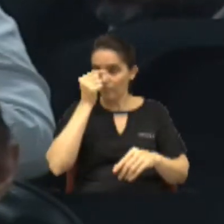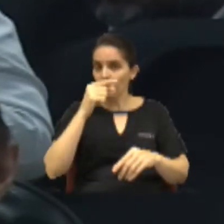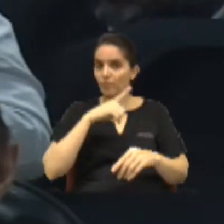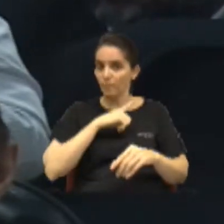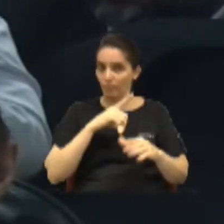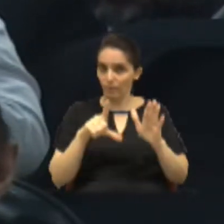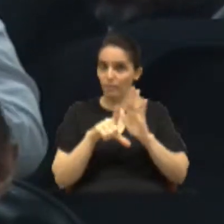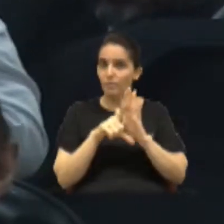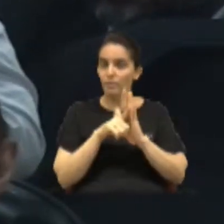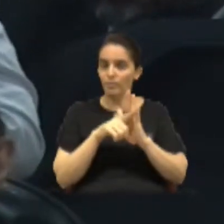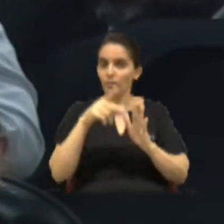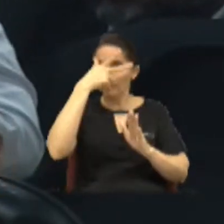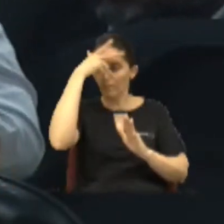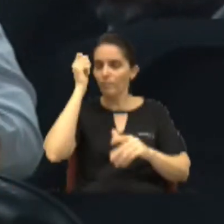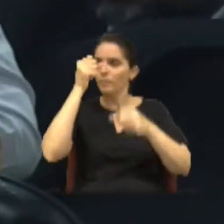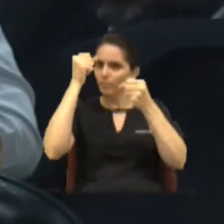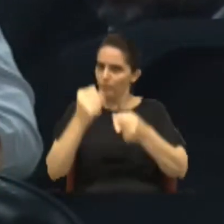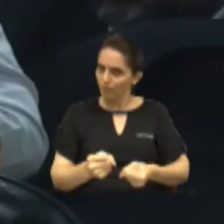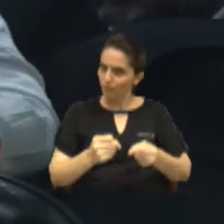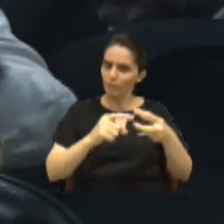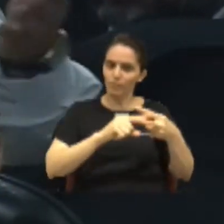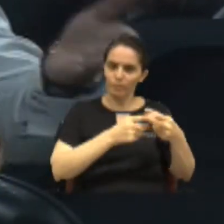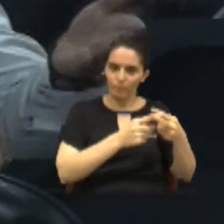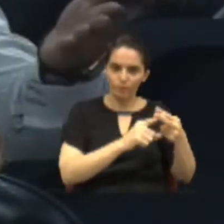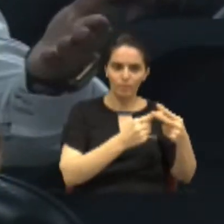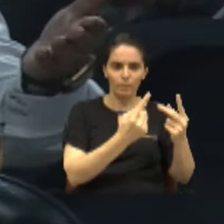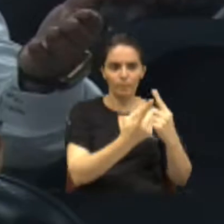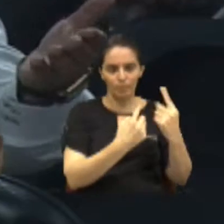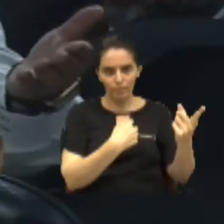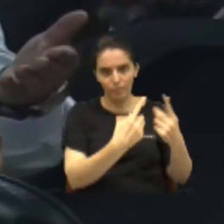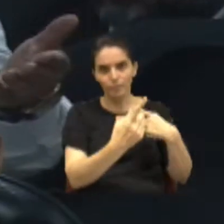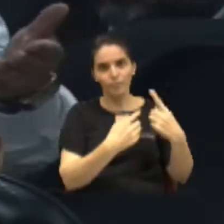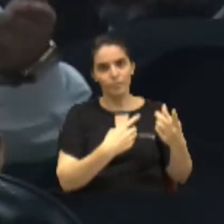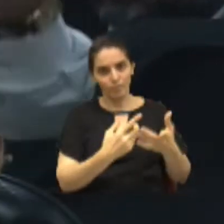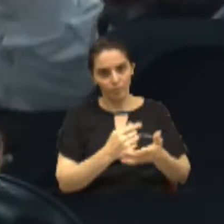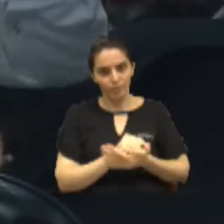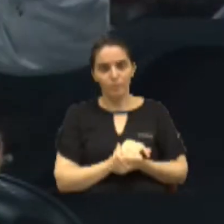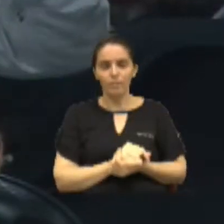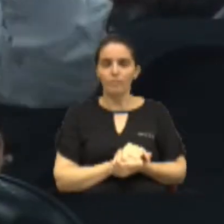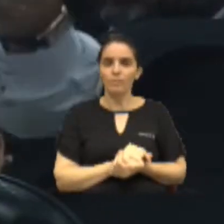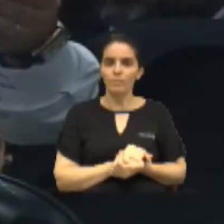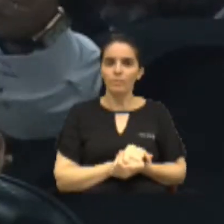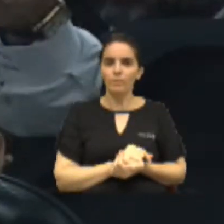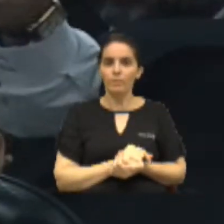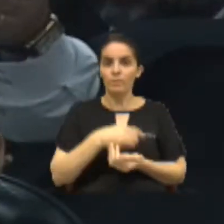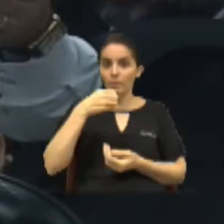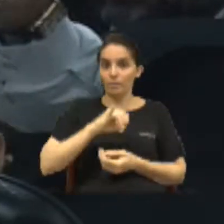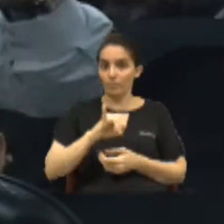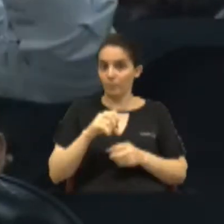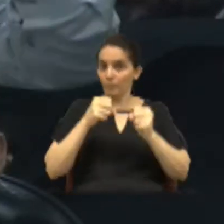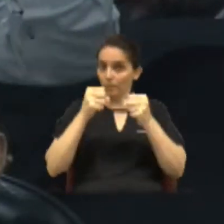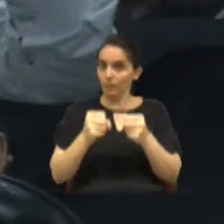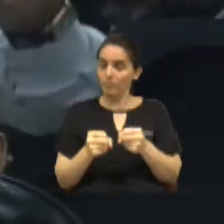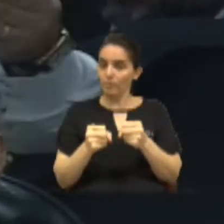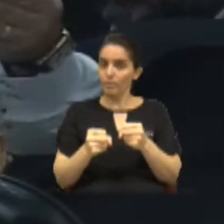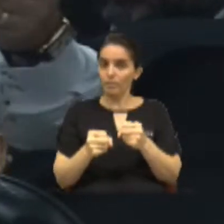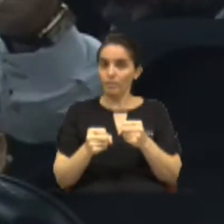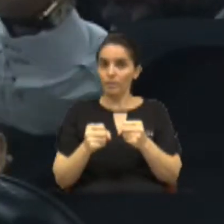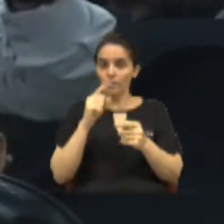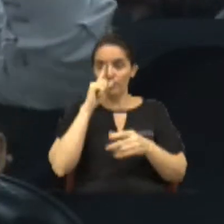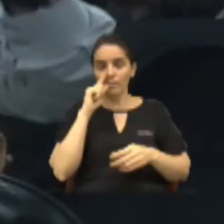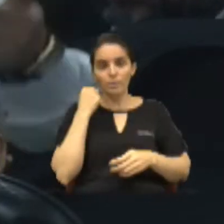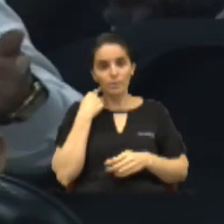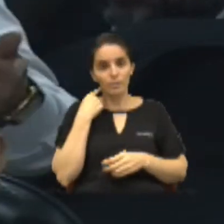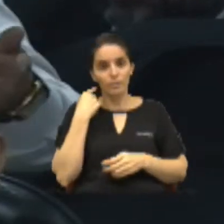prefeitura a consertar a estrada de servidão. E ali, senhores vereadores, acho que, se possível for, eu farei